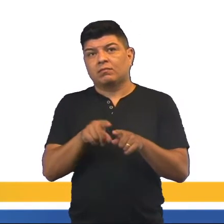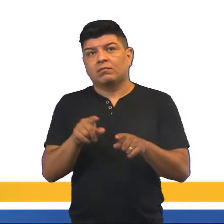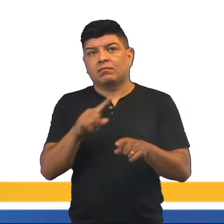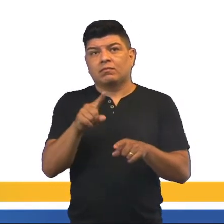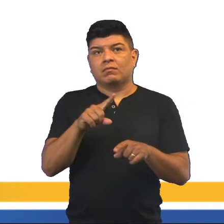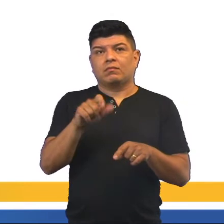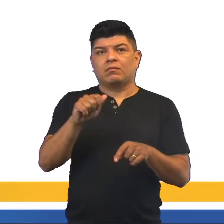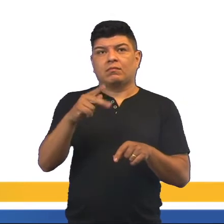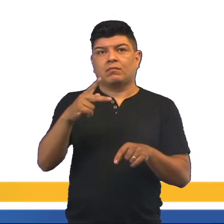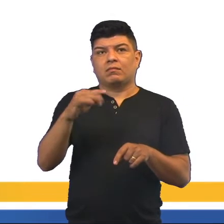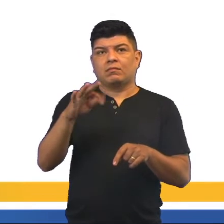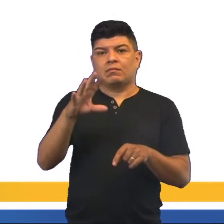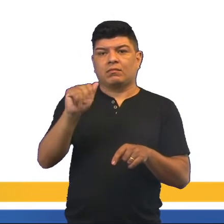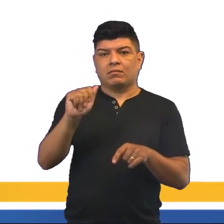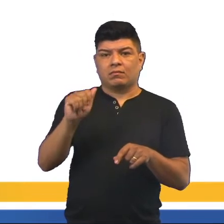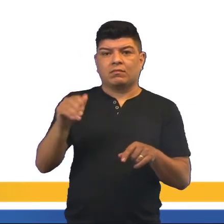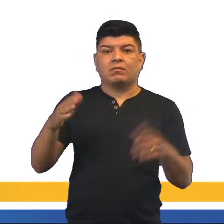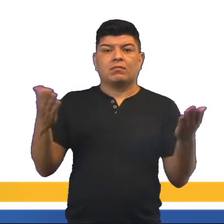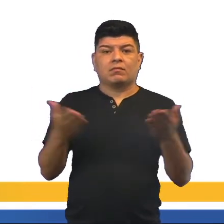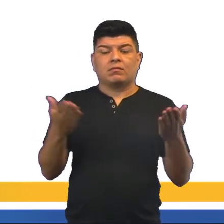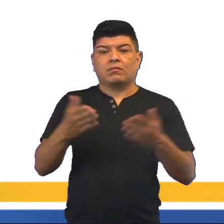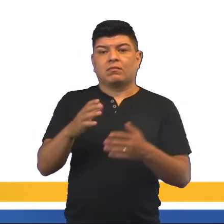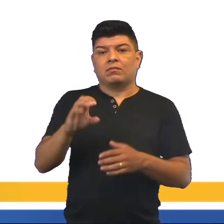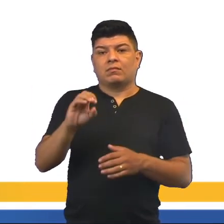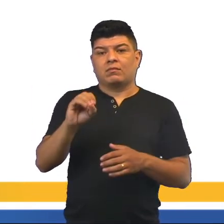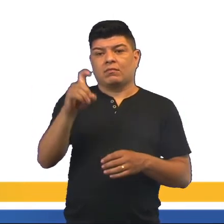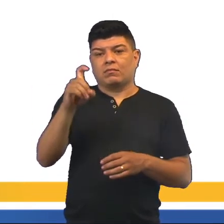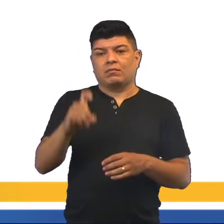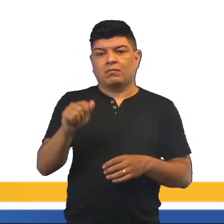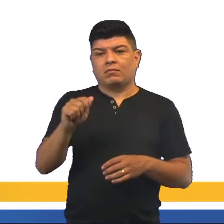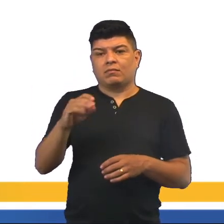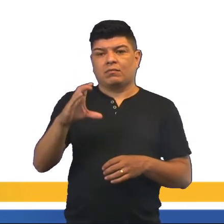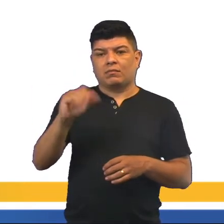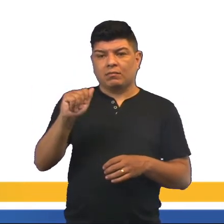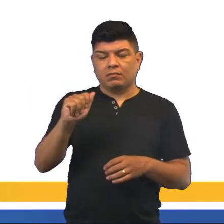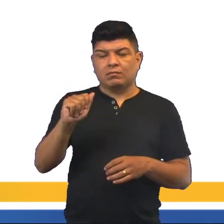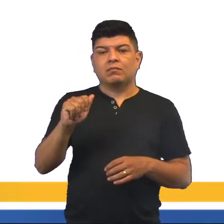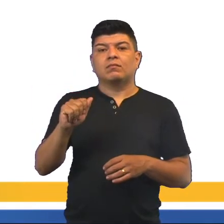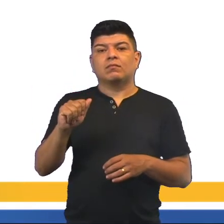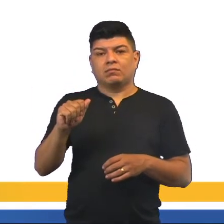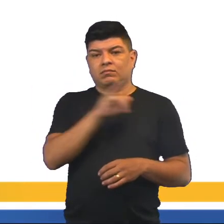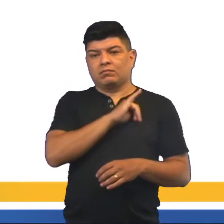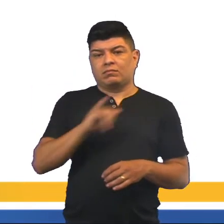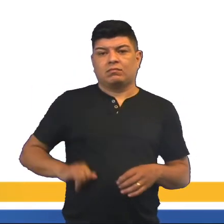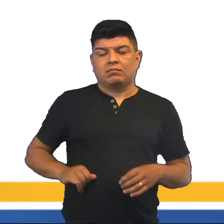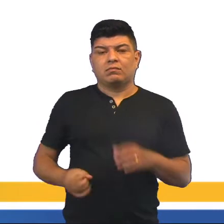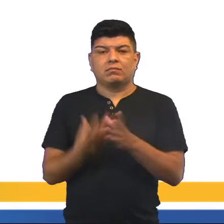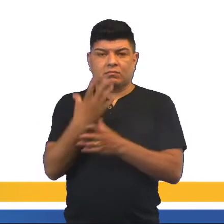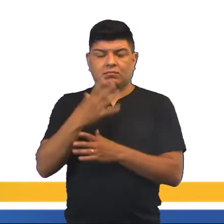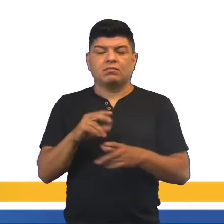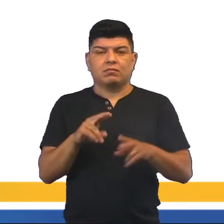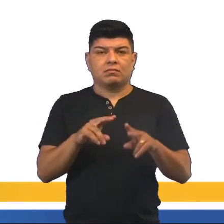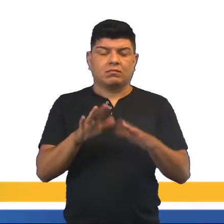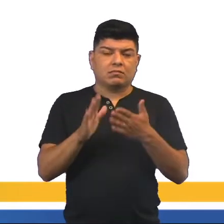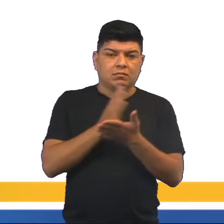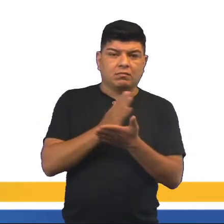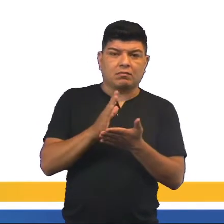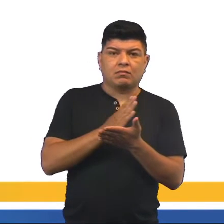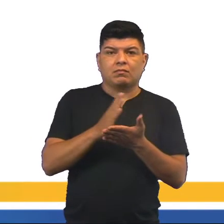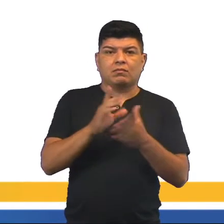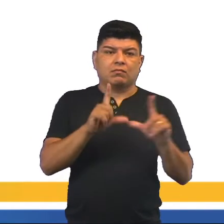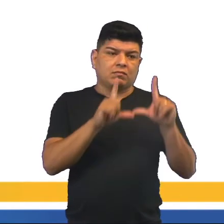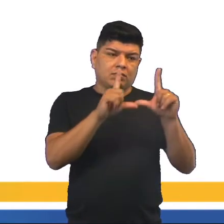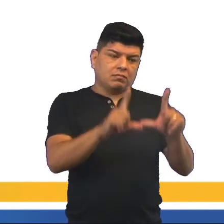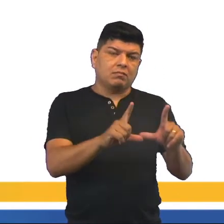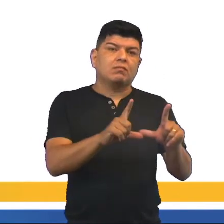Os zapotecas da atual região aí de Oaxaca construíram um império ao redor do Monte Albán. Em alguns monumentos